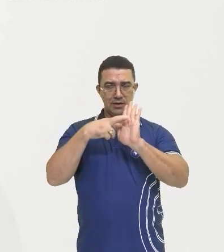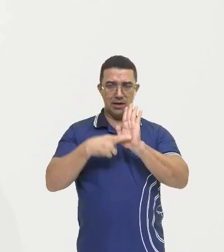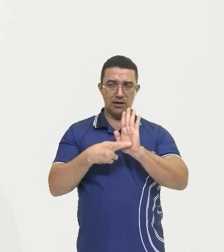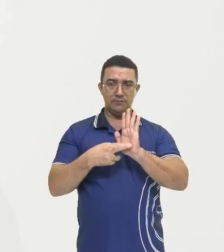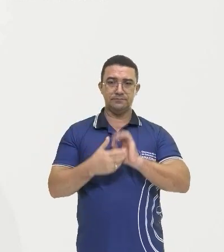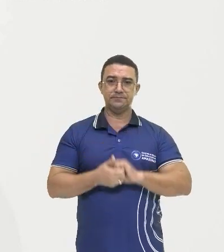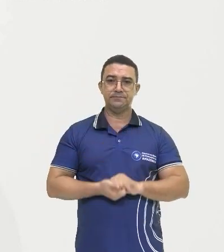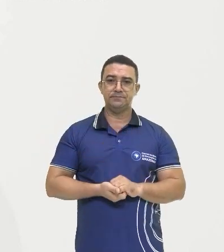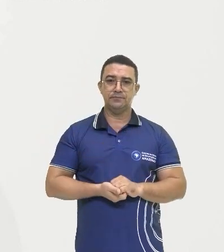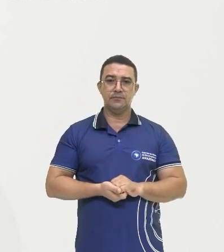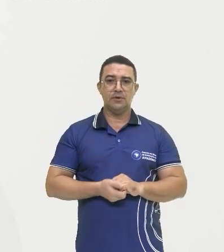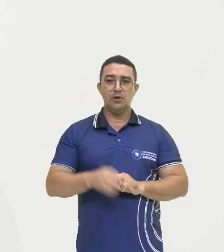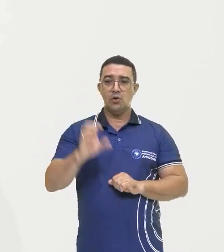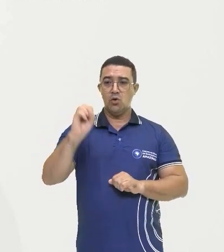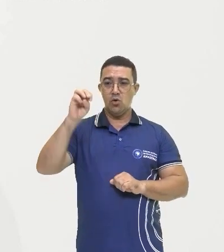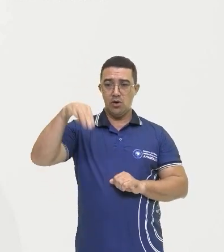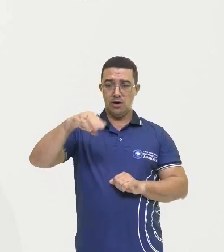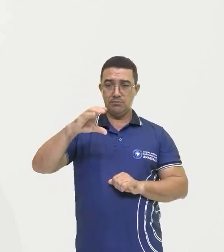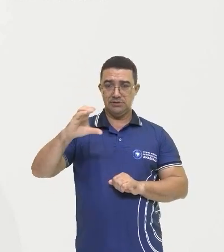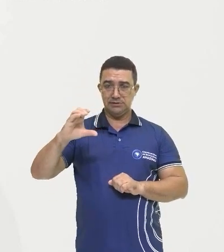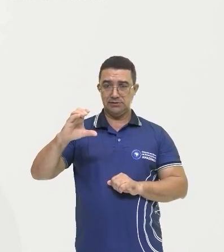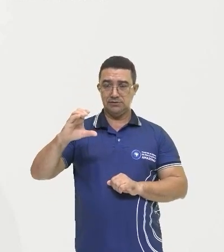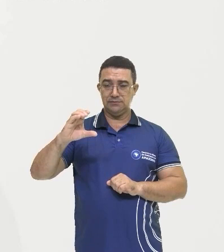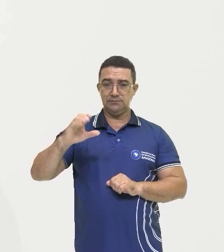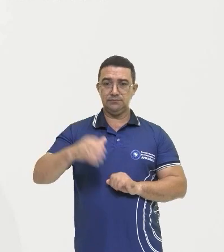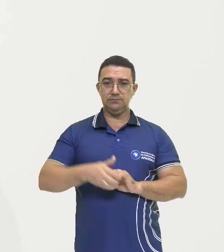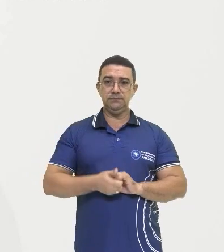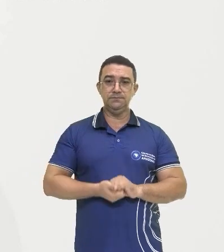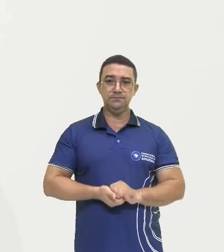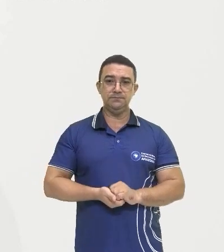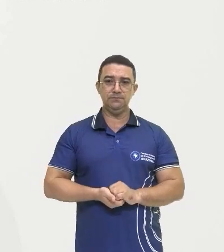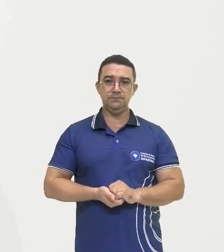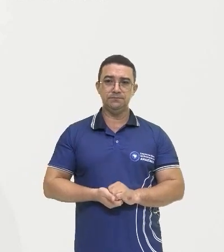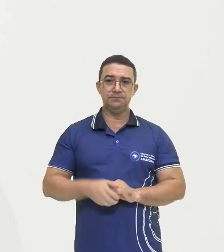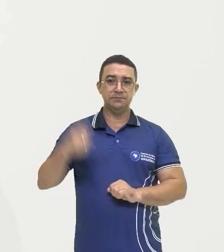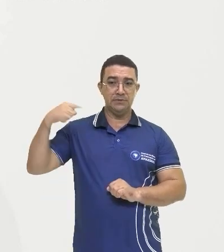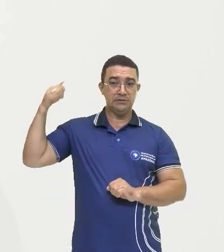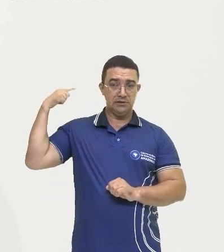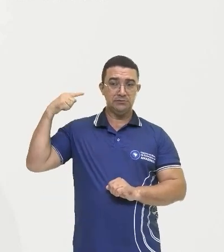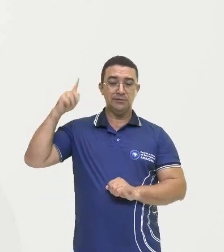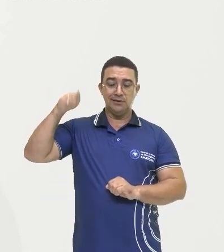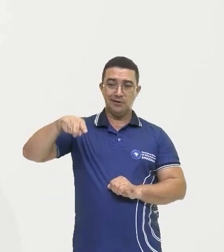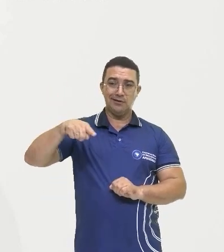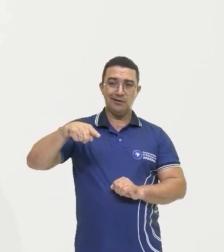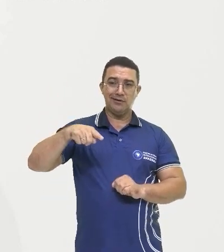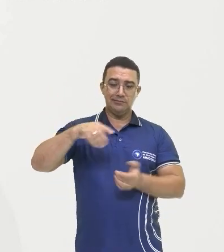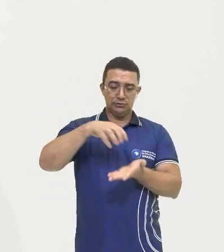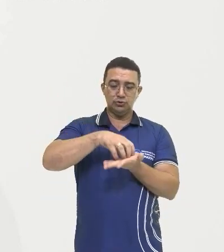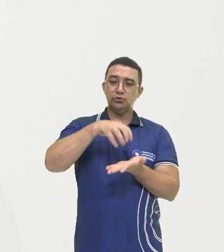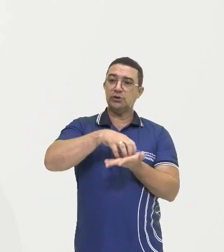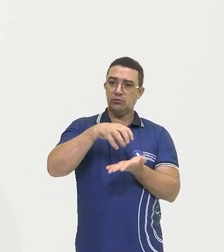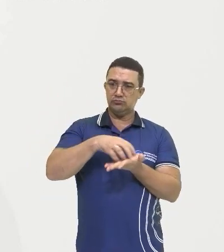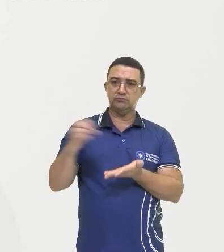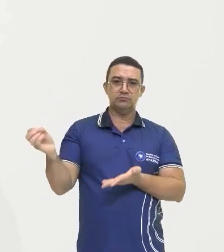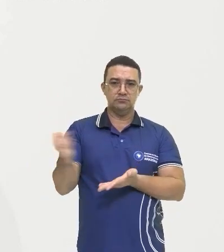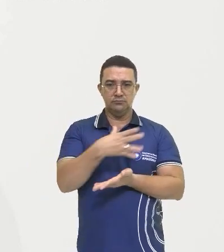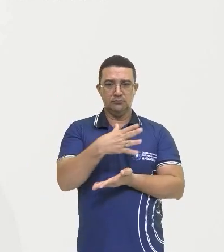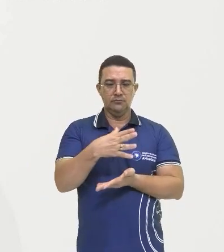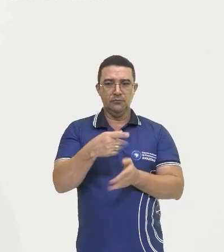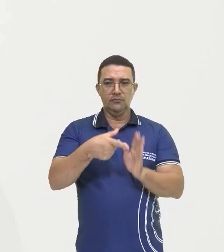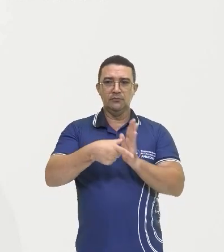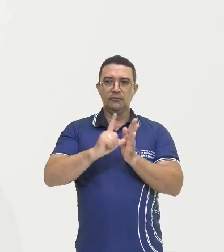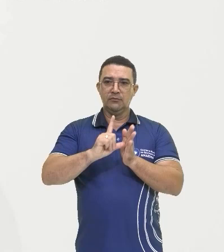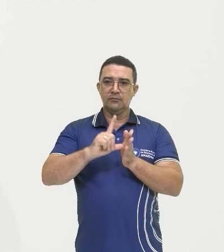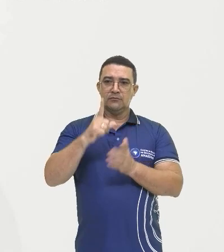vocês, que a OMC, a Organização Mundial do Comércio, ela é uma instituição relativamente recente, tá? Antes nós